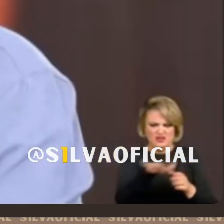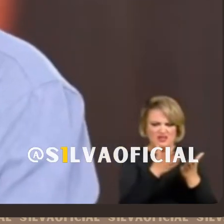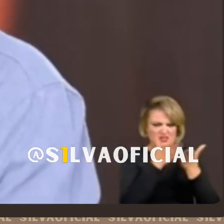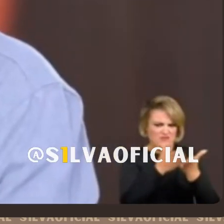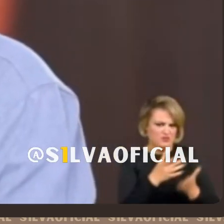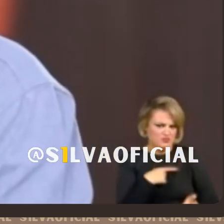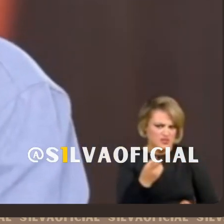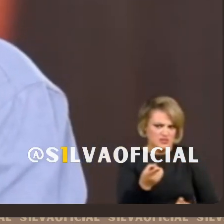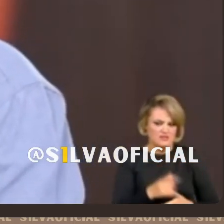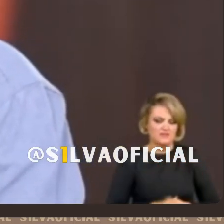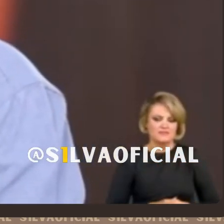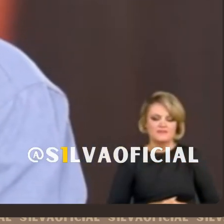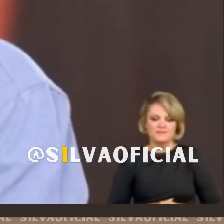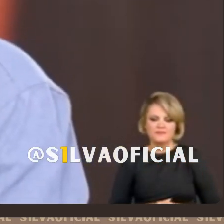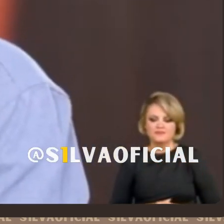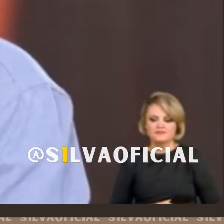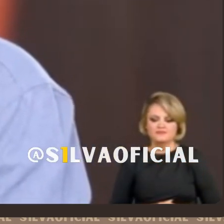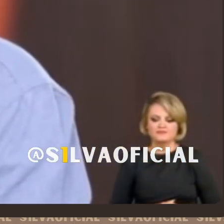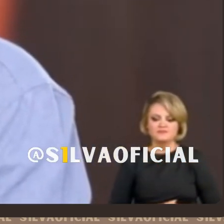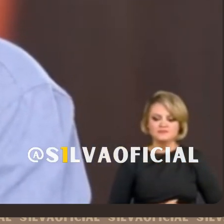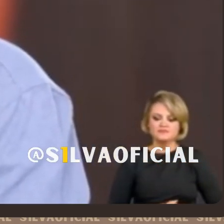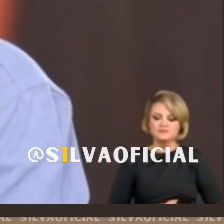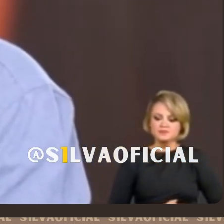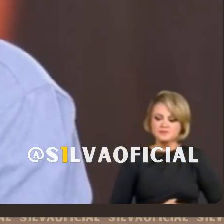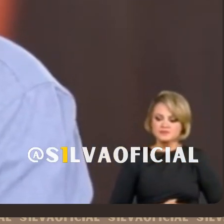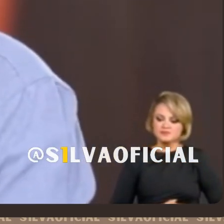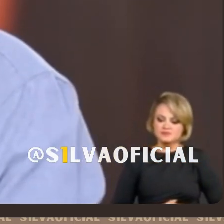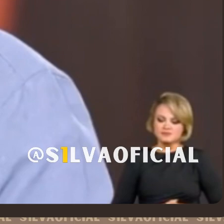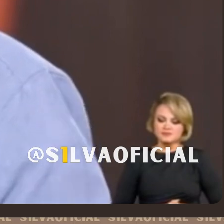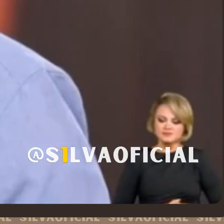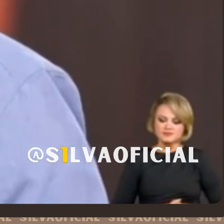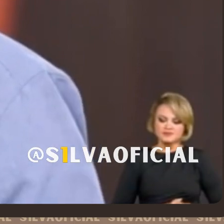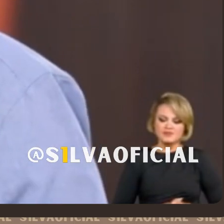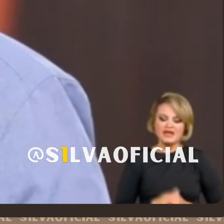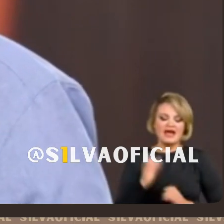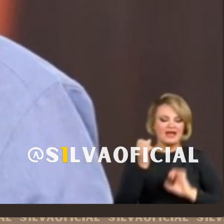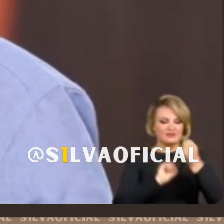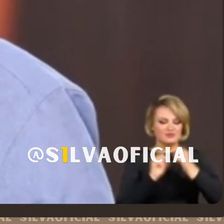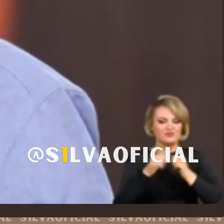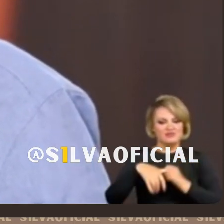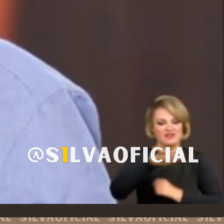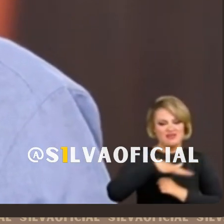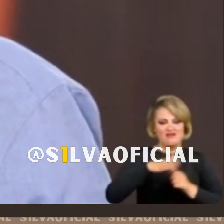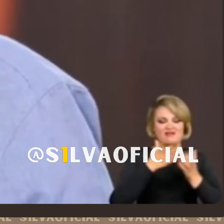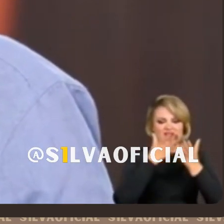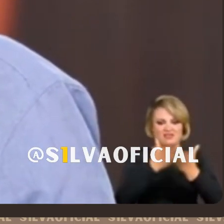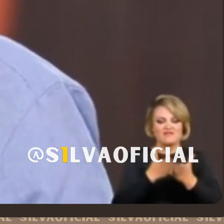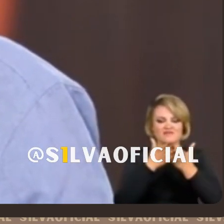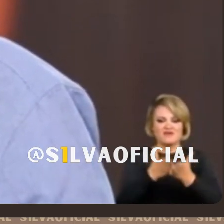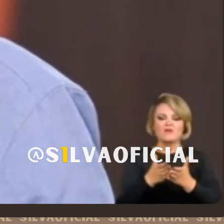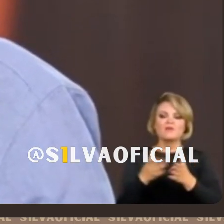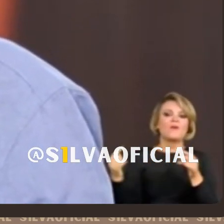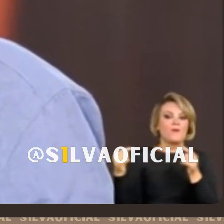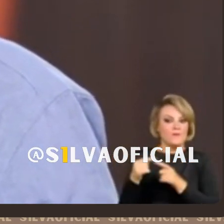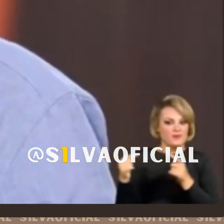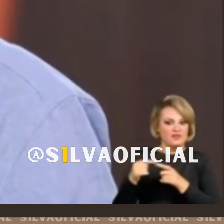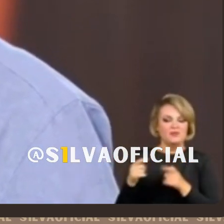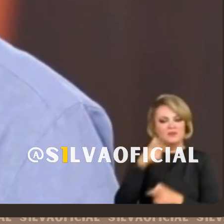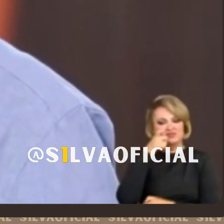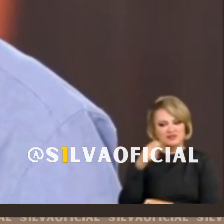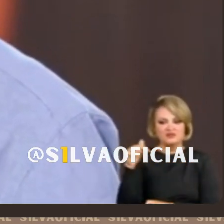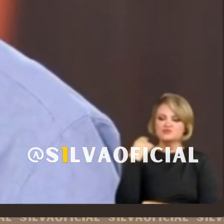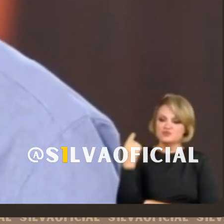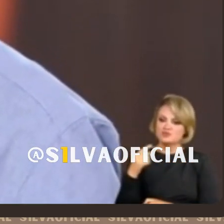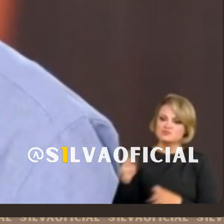Olha, a indústria naval, ela está dentro do nosso programa de desenvolvimento. No